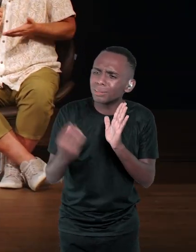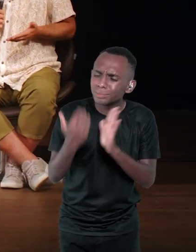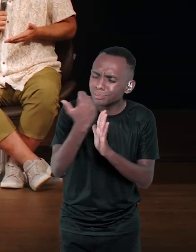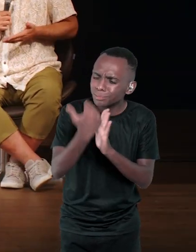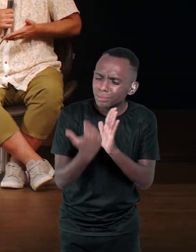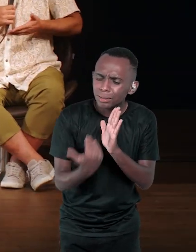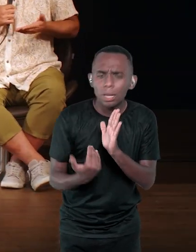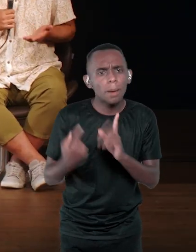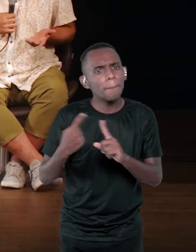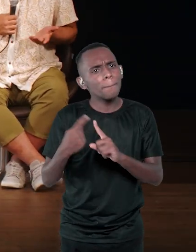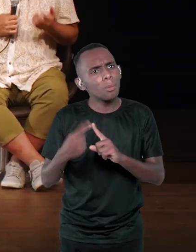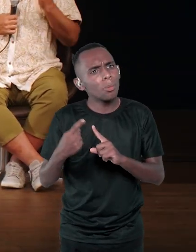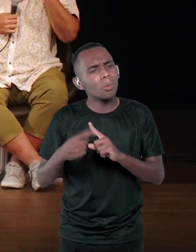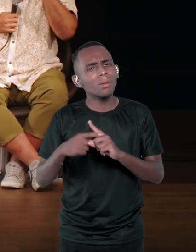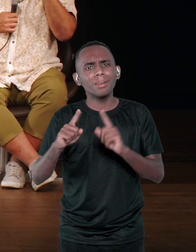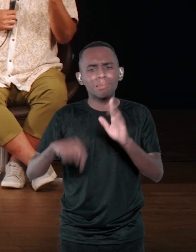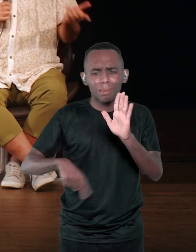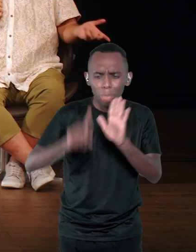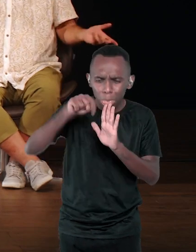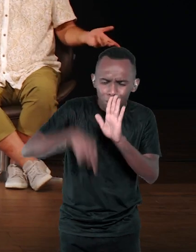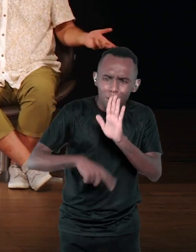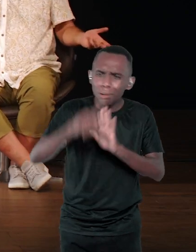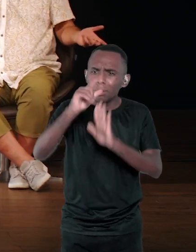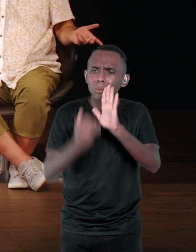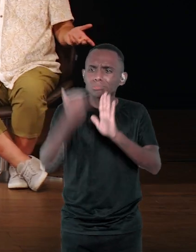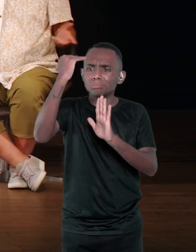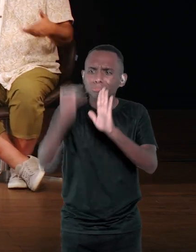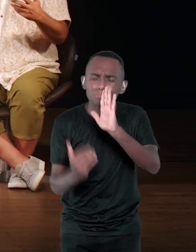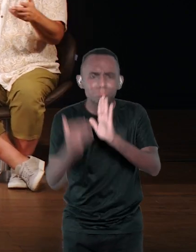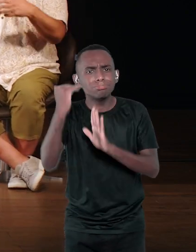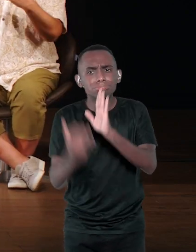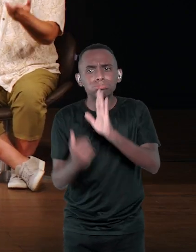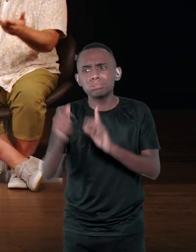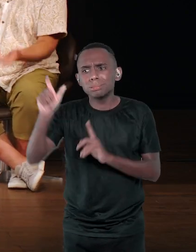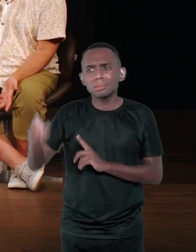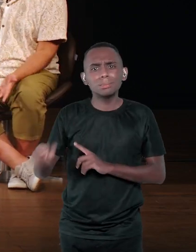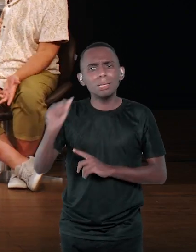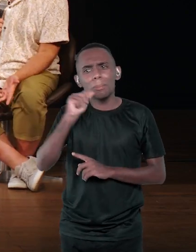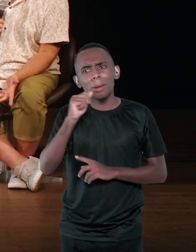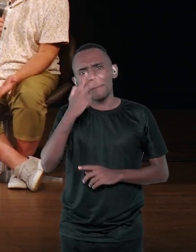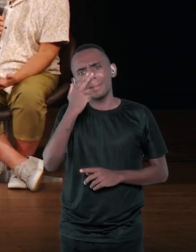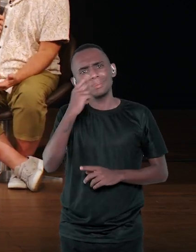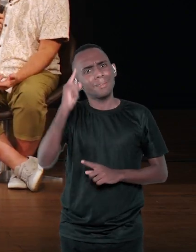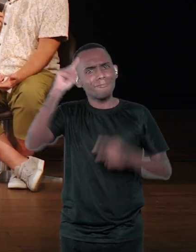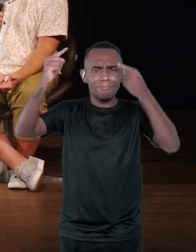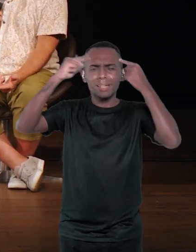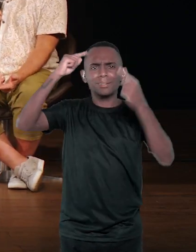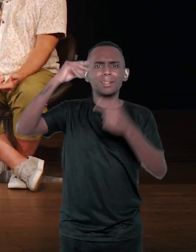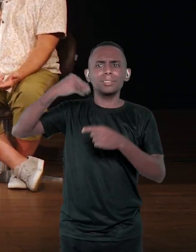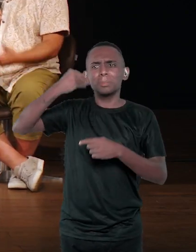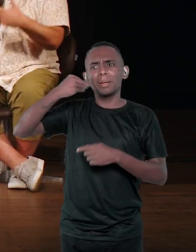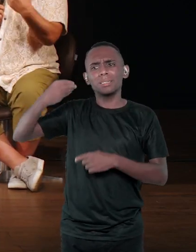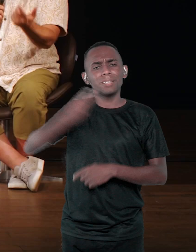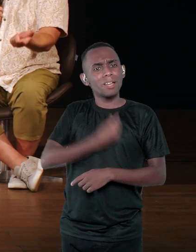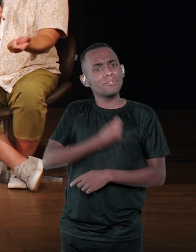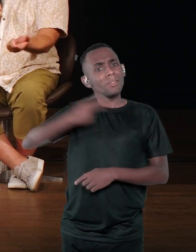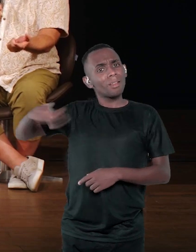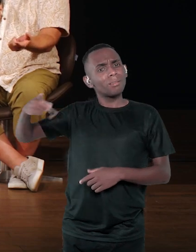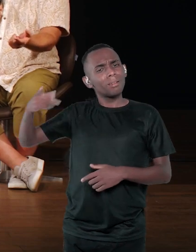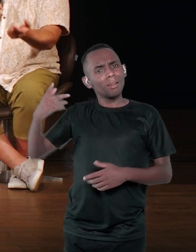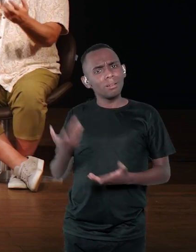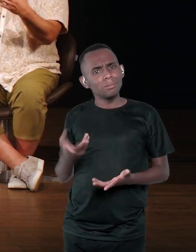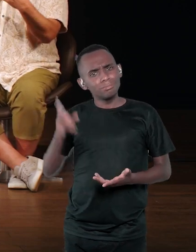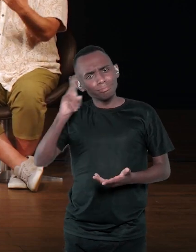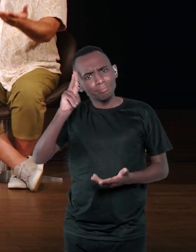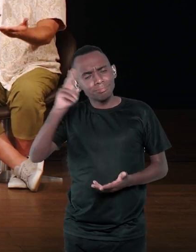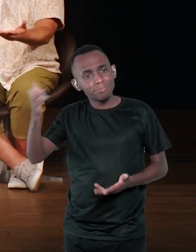de um grau de altos e baixos ali que você fala, não é possível, né? Essa mulher, alguém está inventando a história dela. E com um